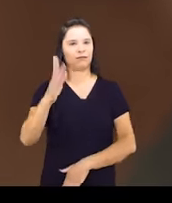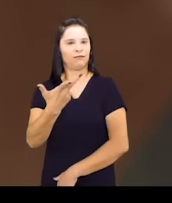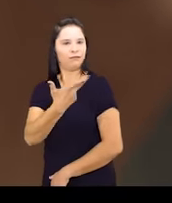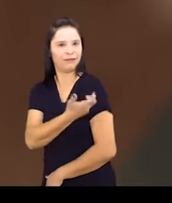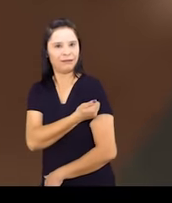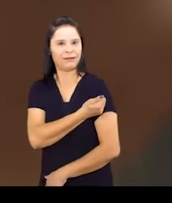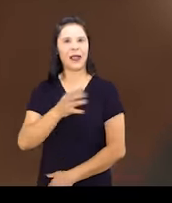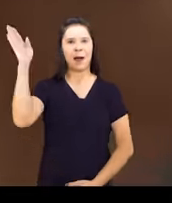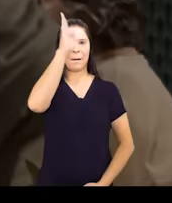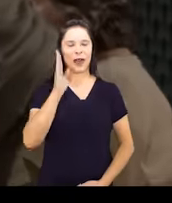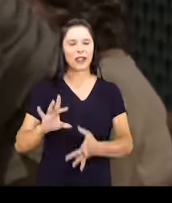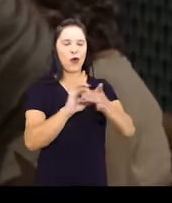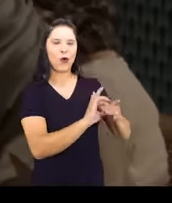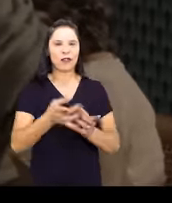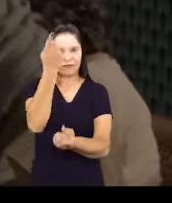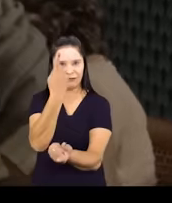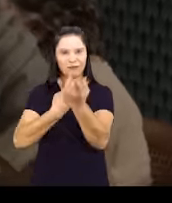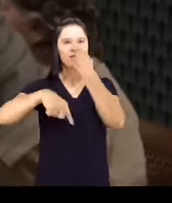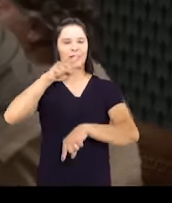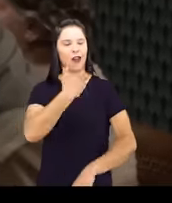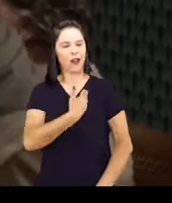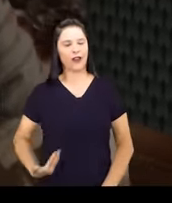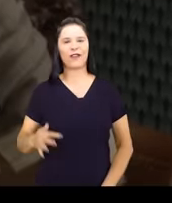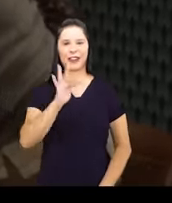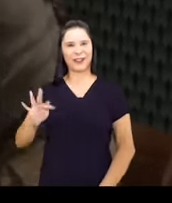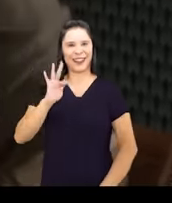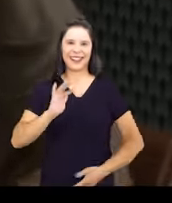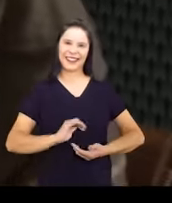Nacional pela Vacinação. Brasil, União e Reconstrução, Governo Federal.